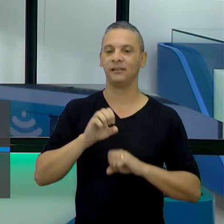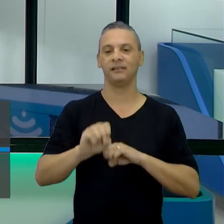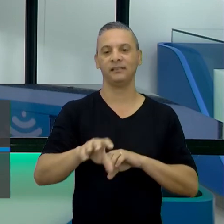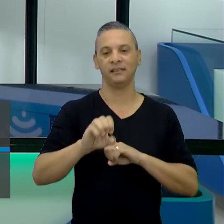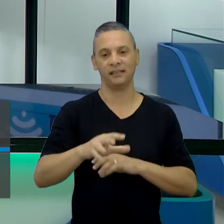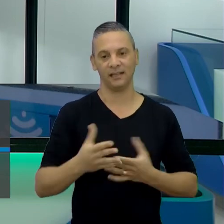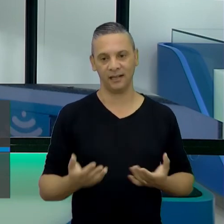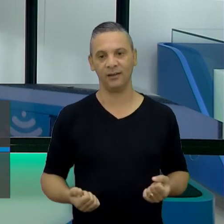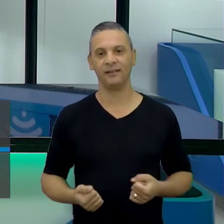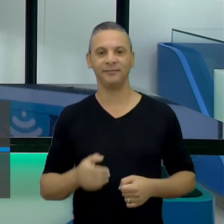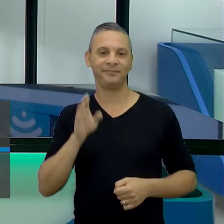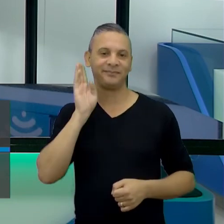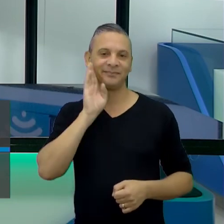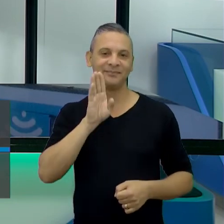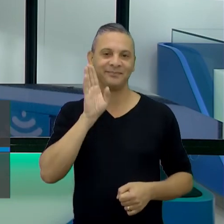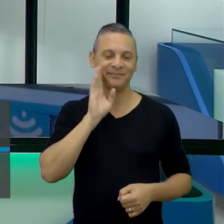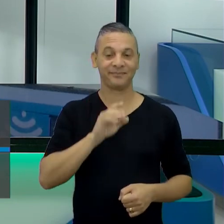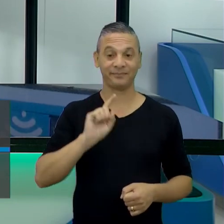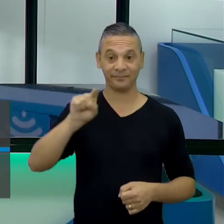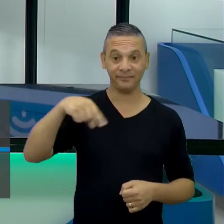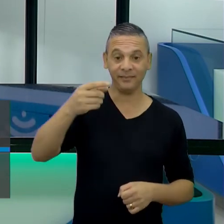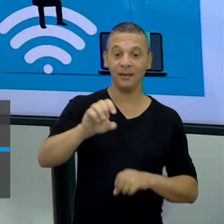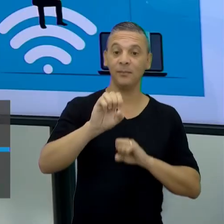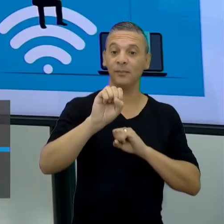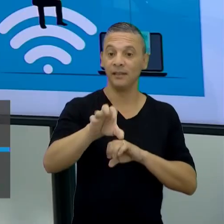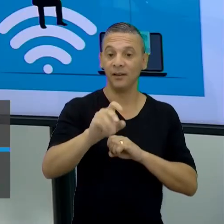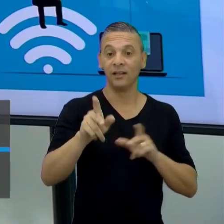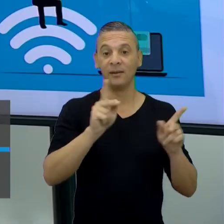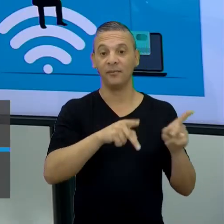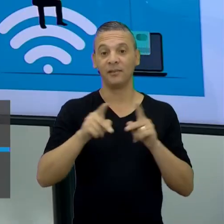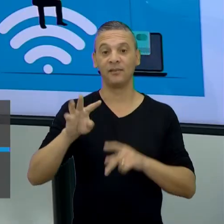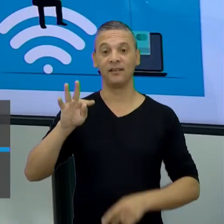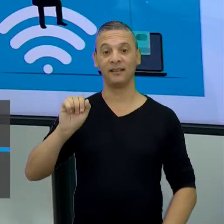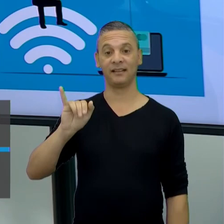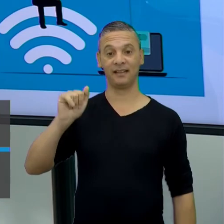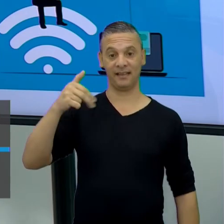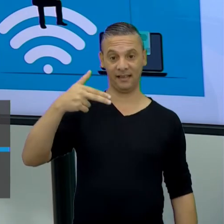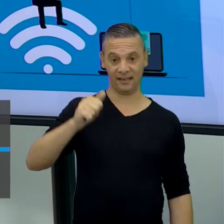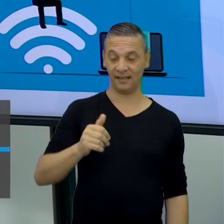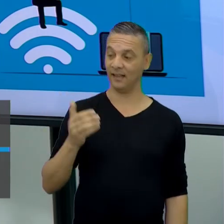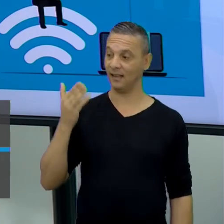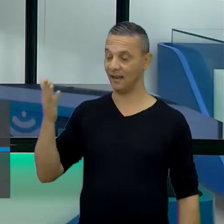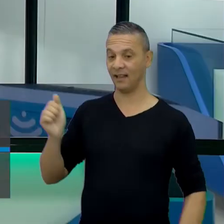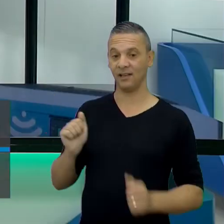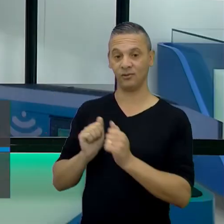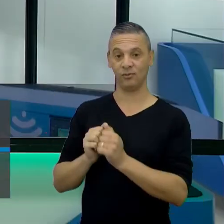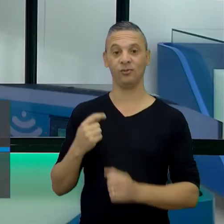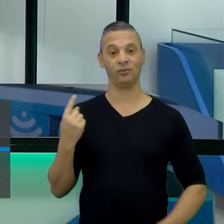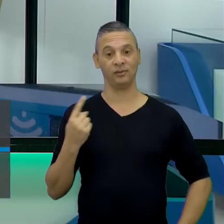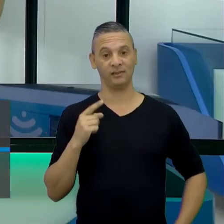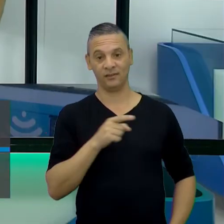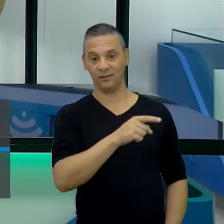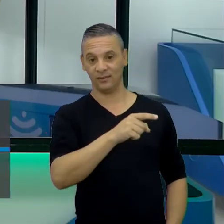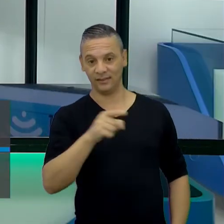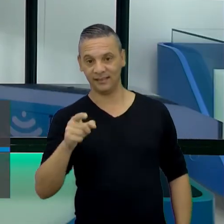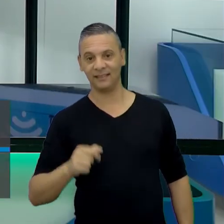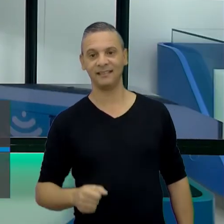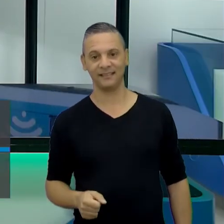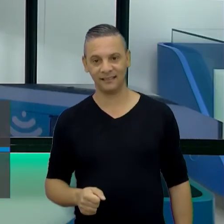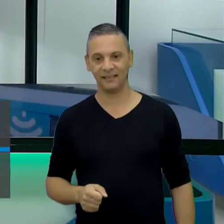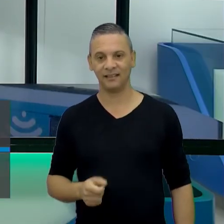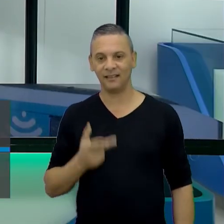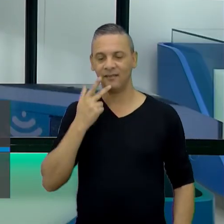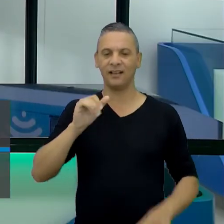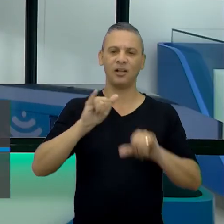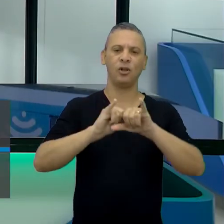Olha, bacana, né? A próxima aula vai ser a professora Tayana, ela vai estar em voo solo com vocês. Me ajuda aí pra gente conseguir. Ela vai falar sobre a agência